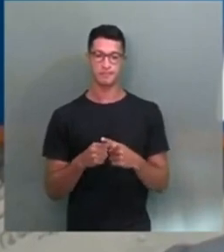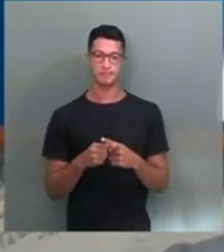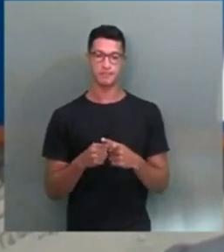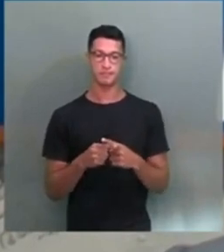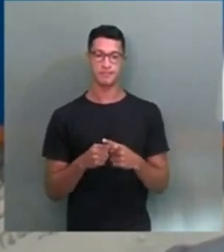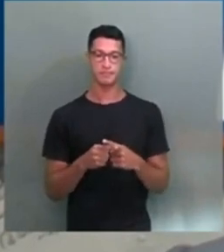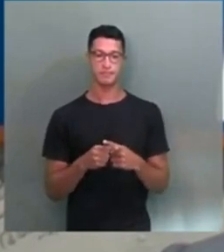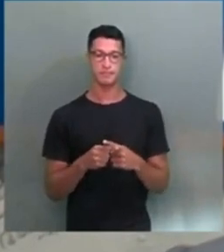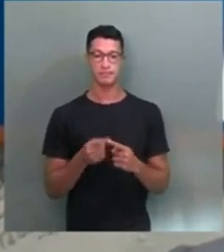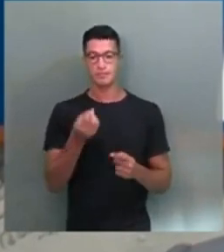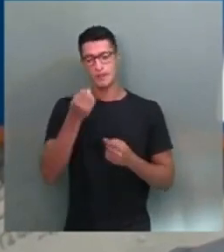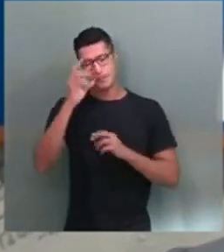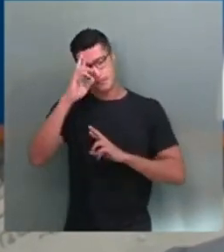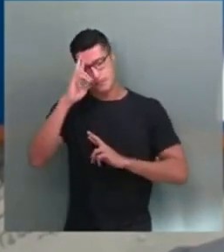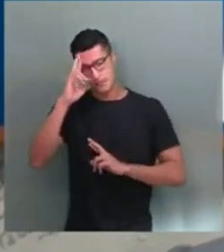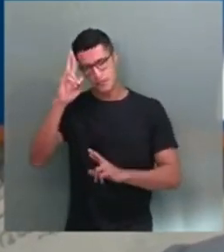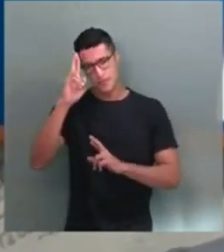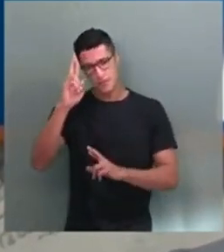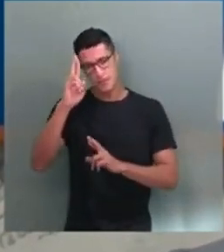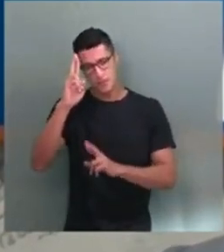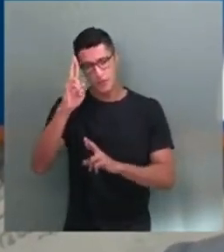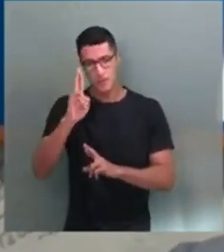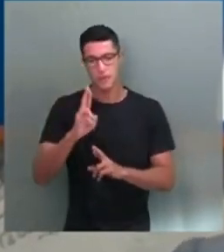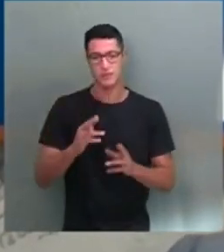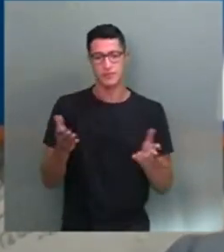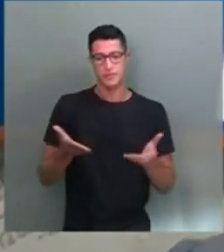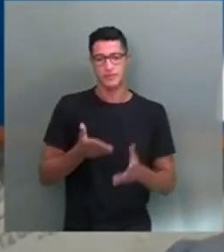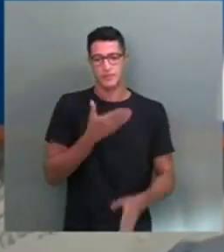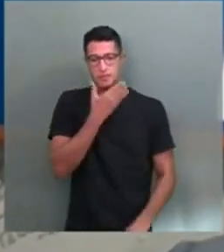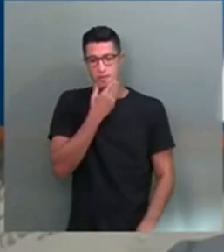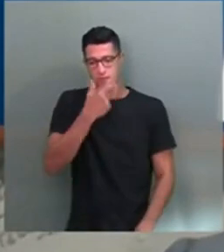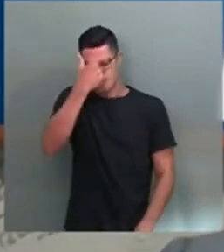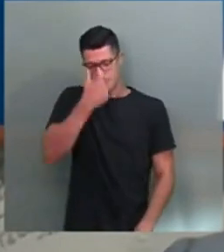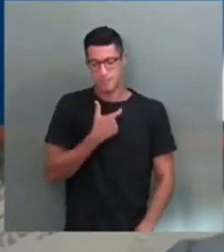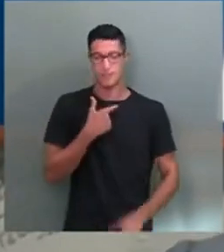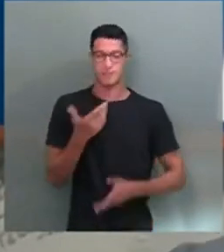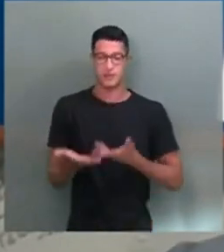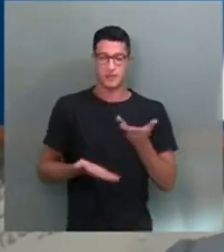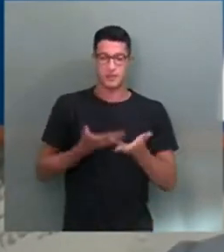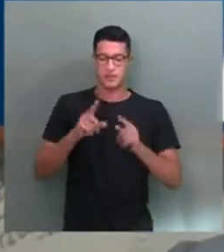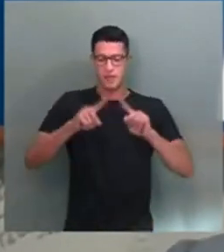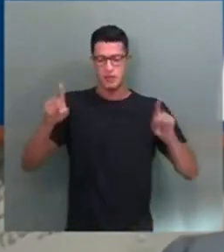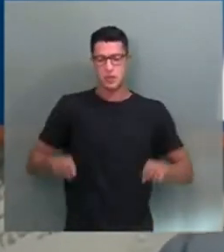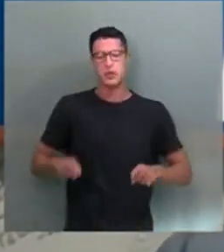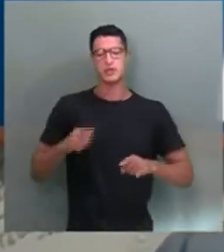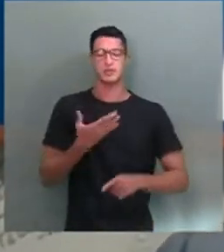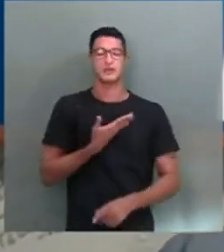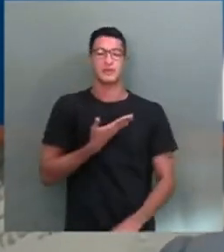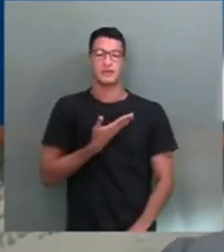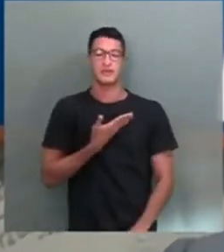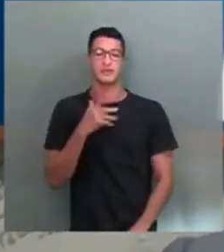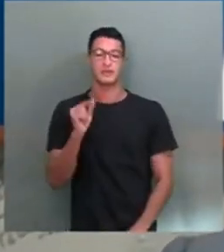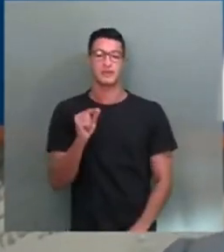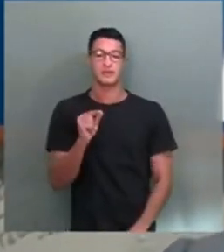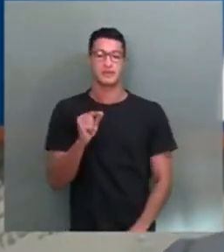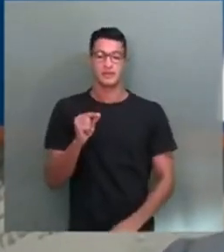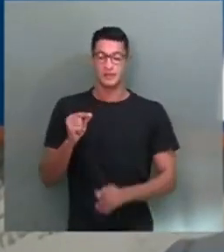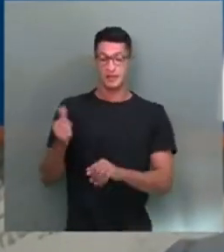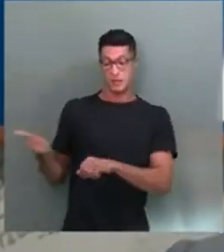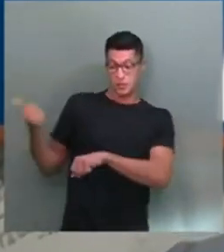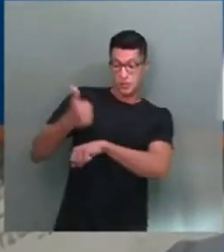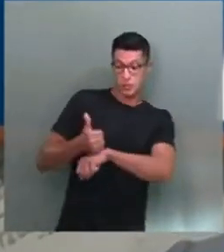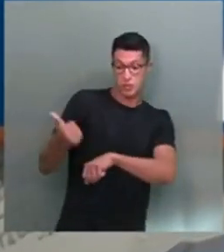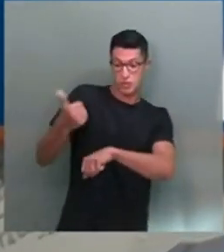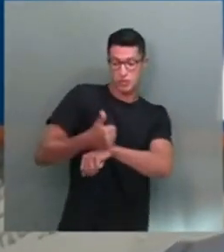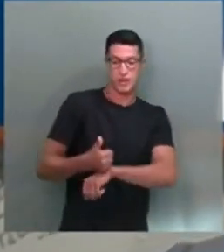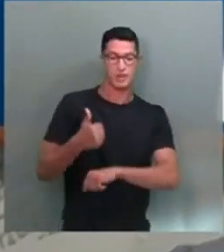é muito honroso, em nome de todos os servidores e colegas que nos sucederam na